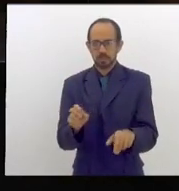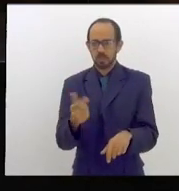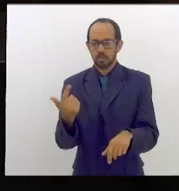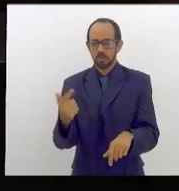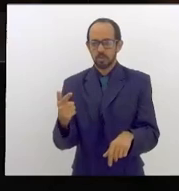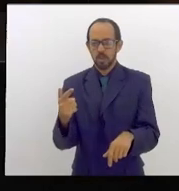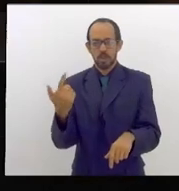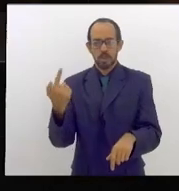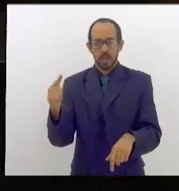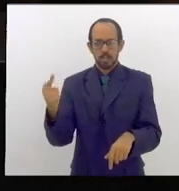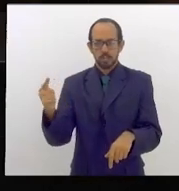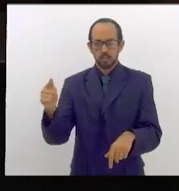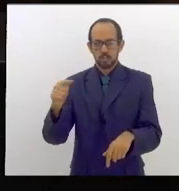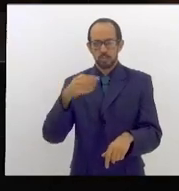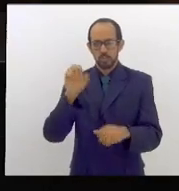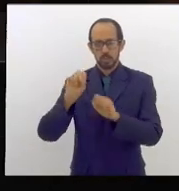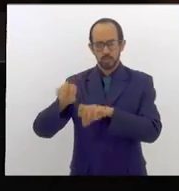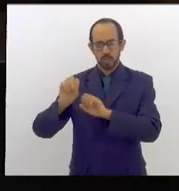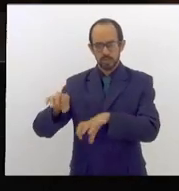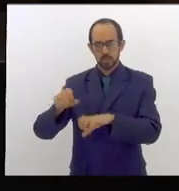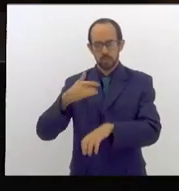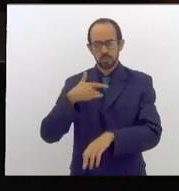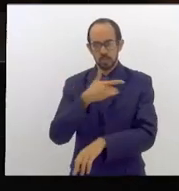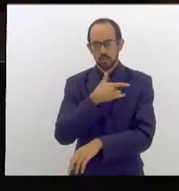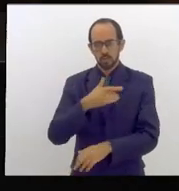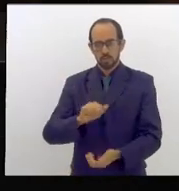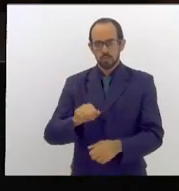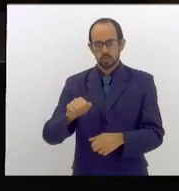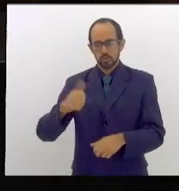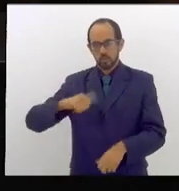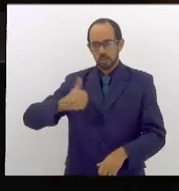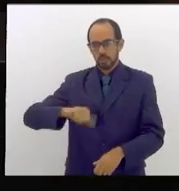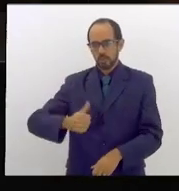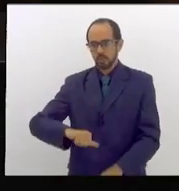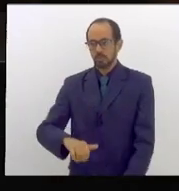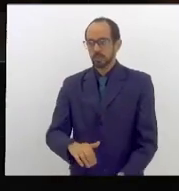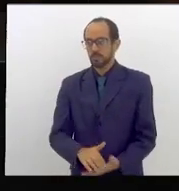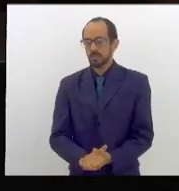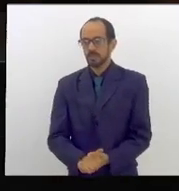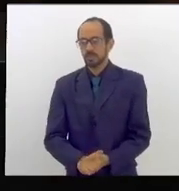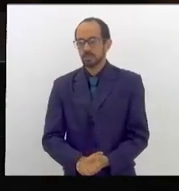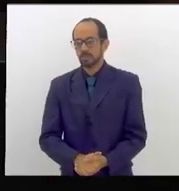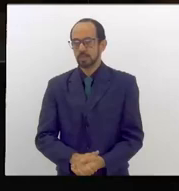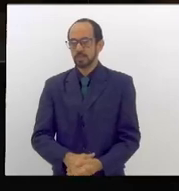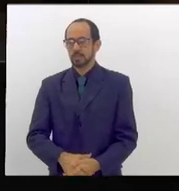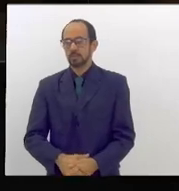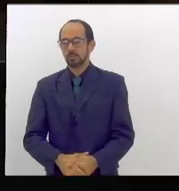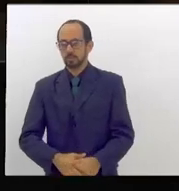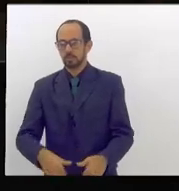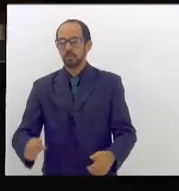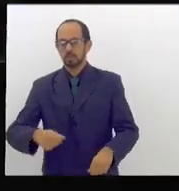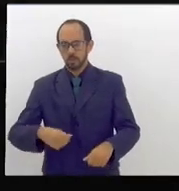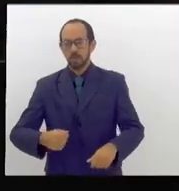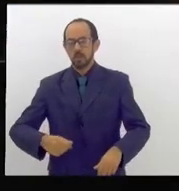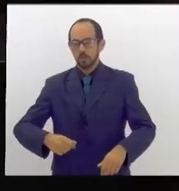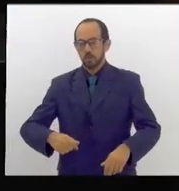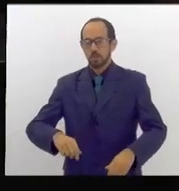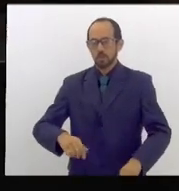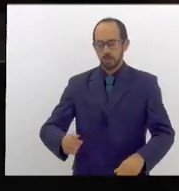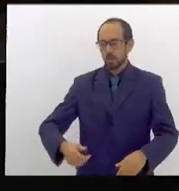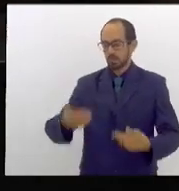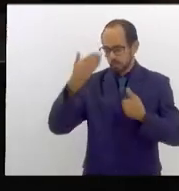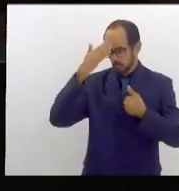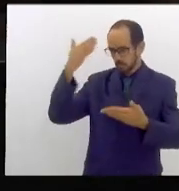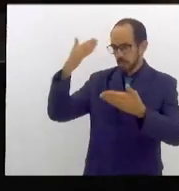garante a educação saúde de qualidade não garante o mínimo necessário para dignidade humana muito